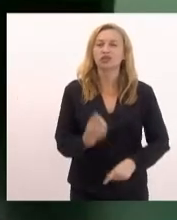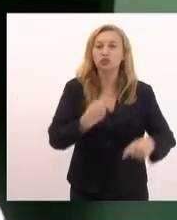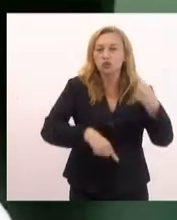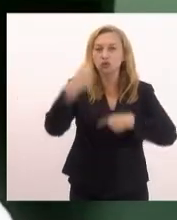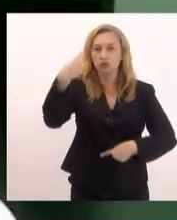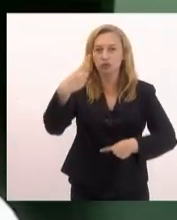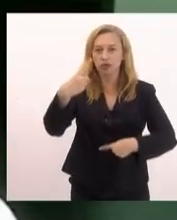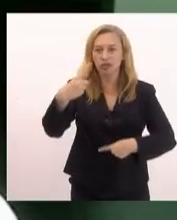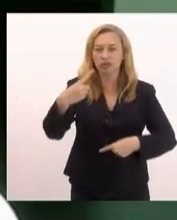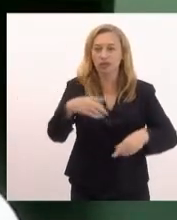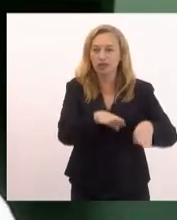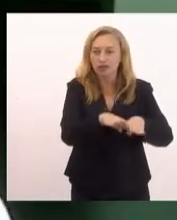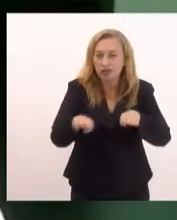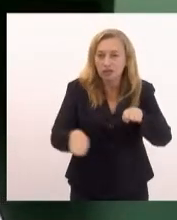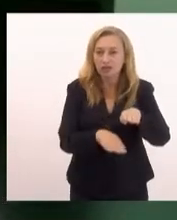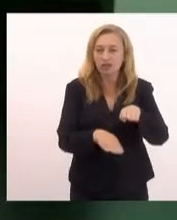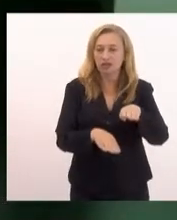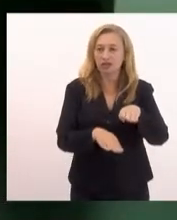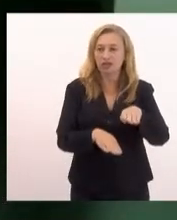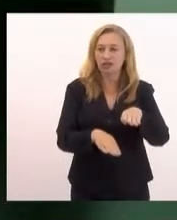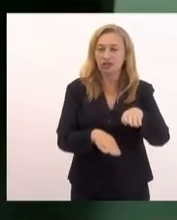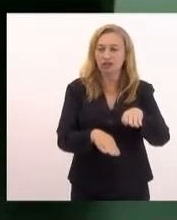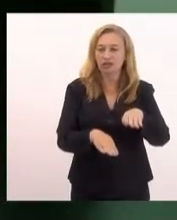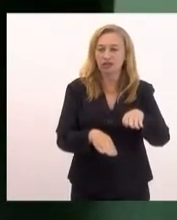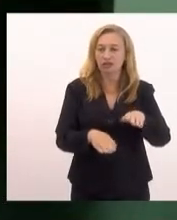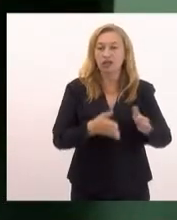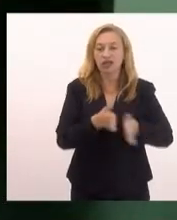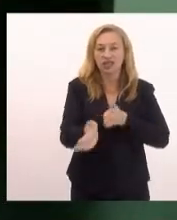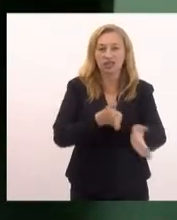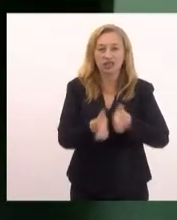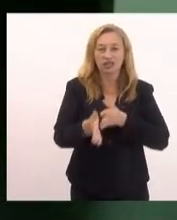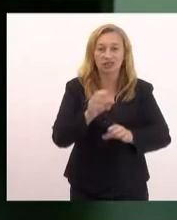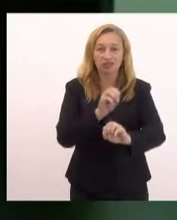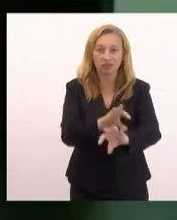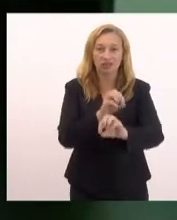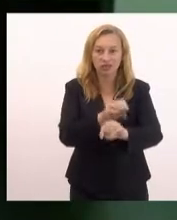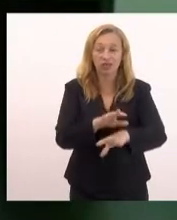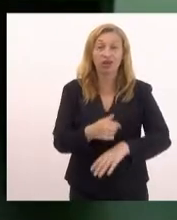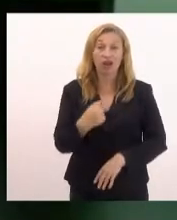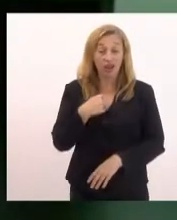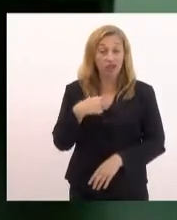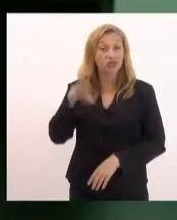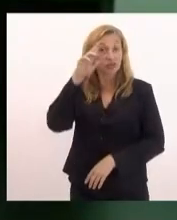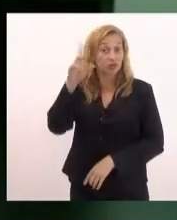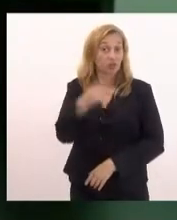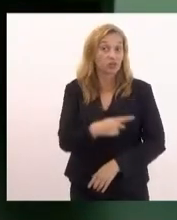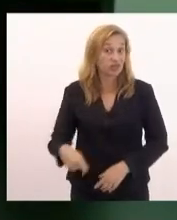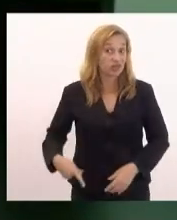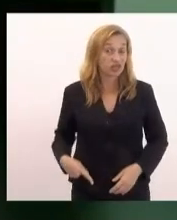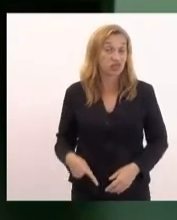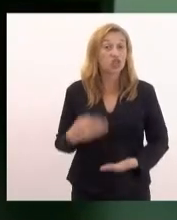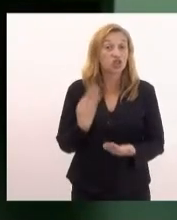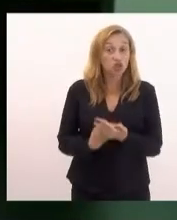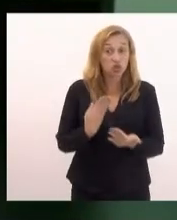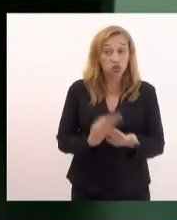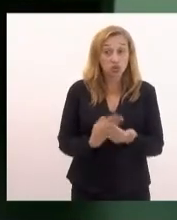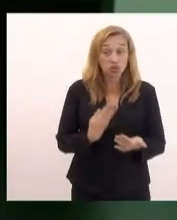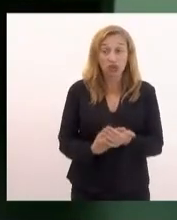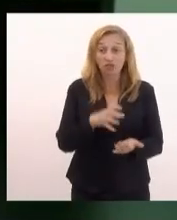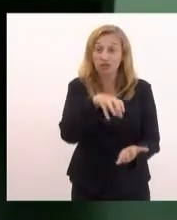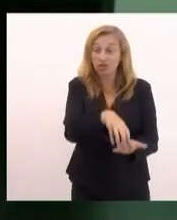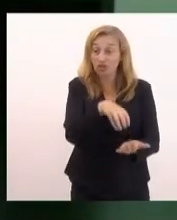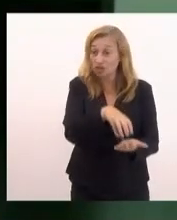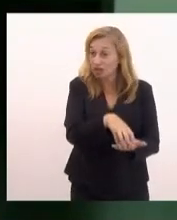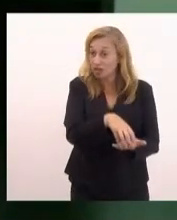de superação das desigualdades sociais a partir do acesso à educação. Eu mesma, senhor presidente, estudei no Centro de Estudos e